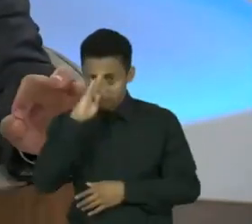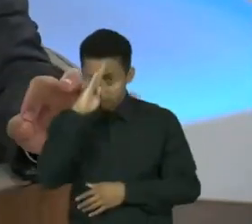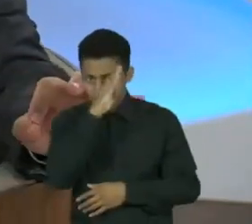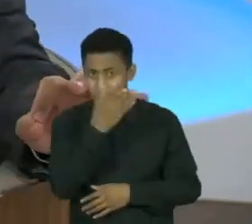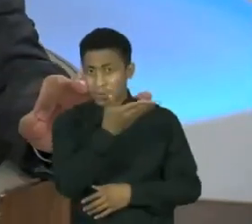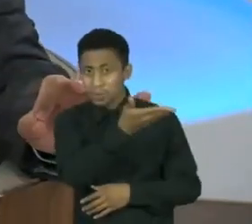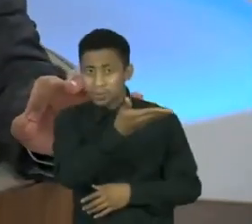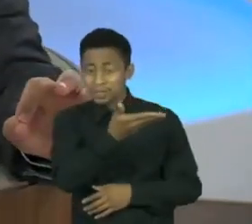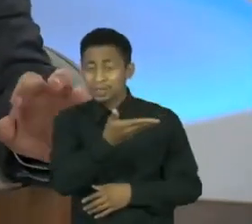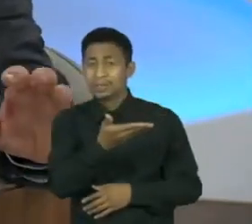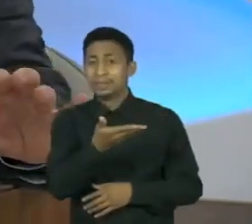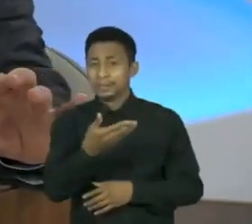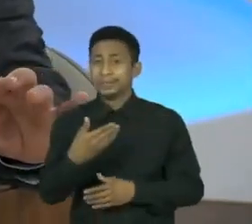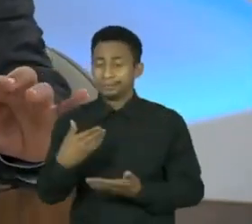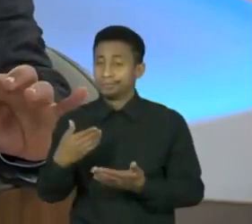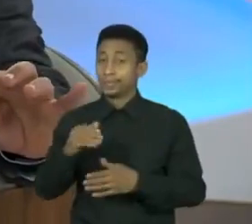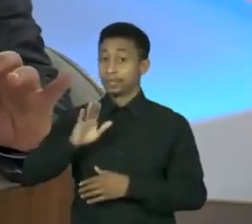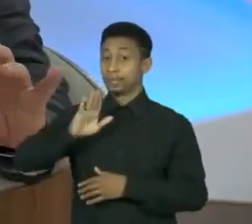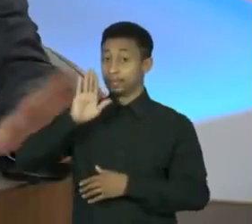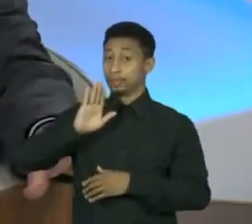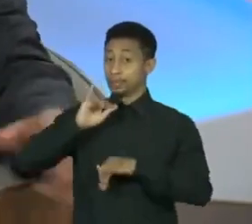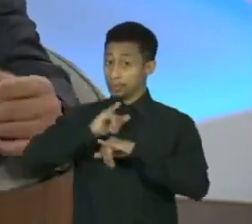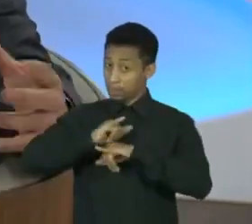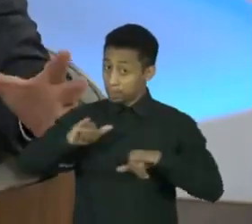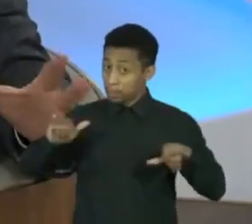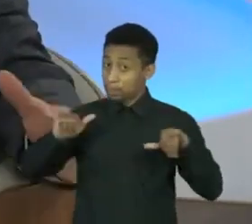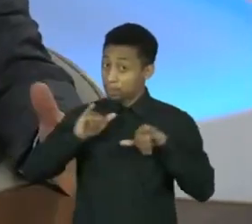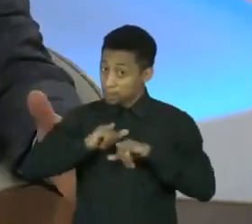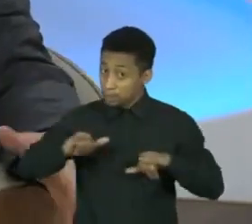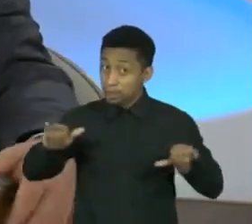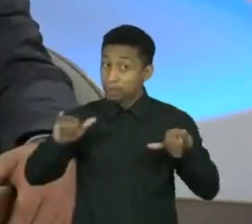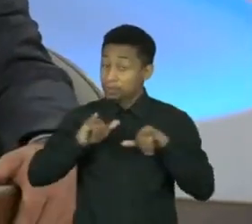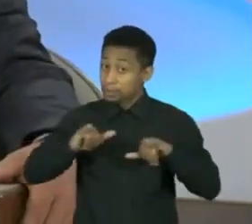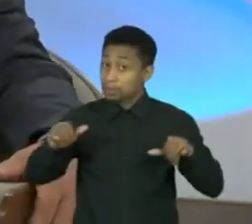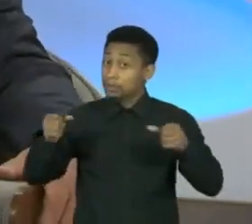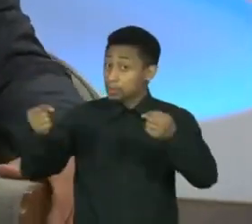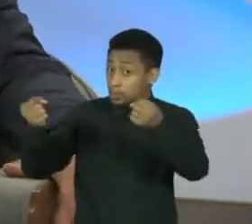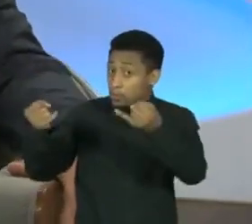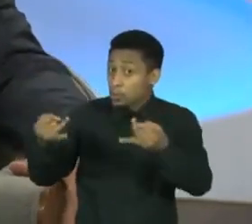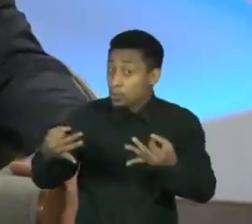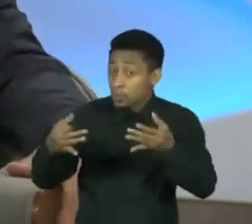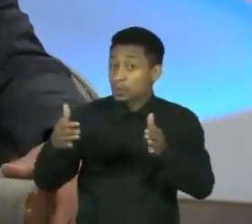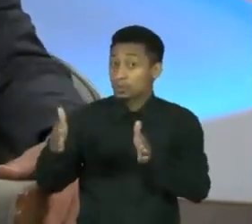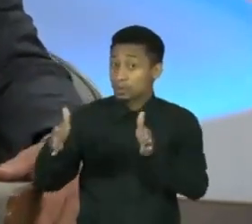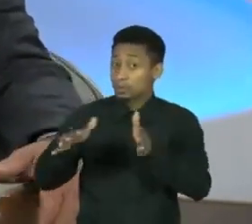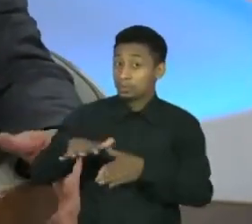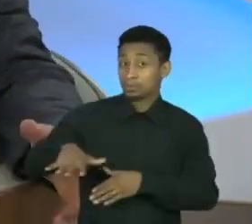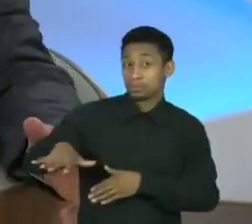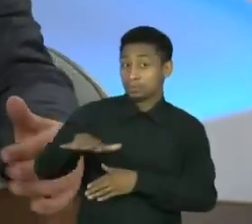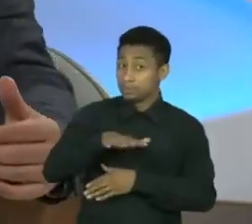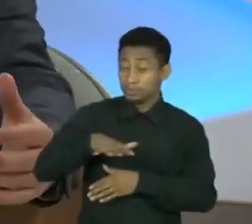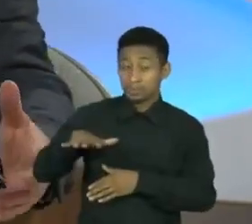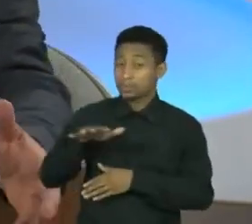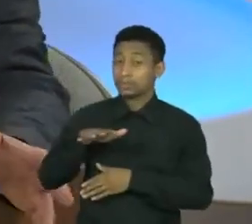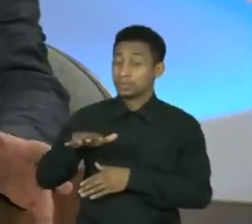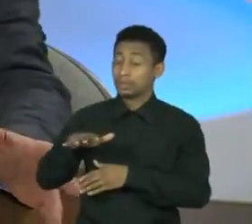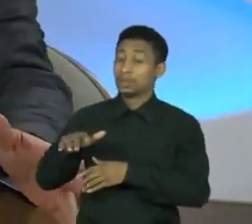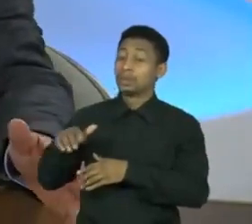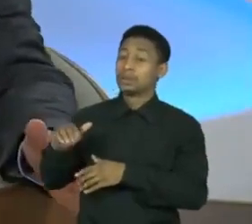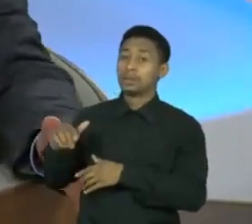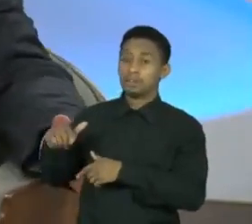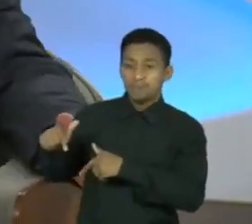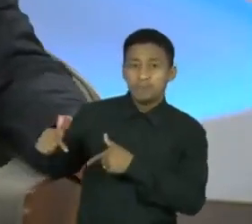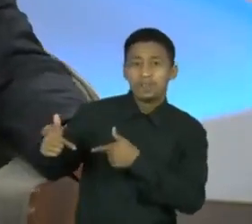república foi muito claro durante sua campanha presidencial né sobre o que faria nesse sentido e ainda assim